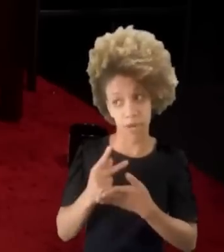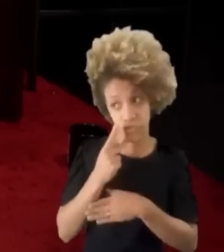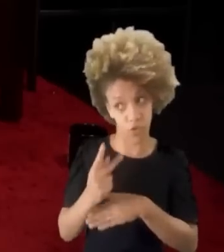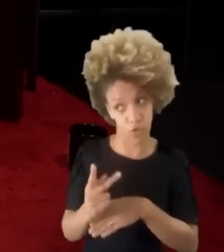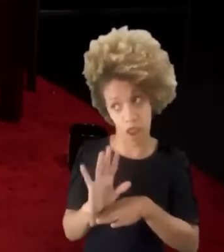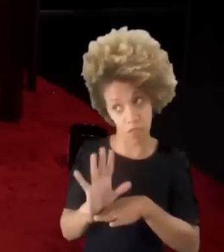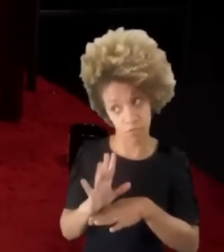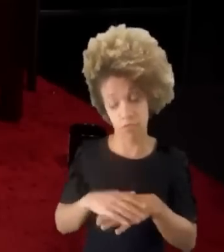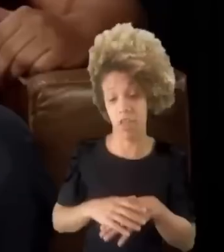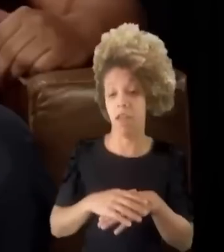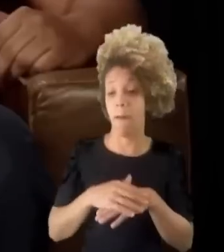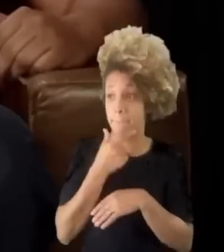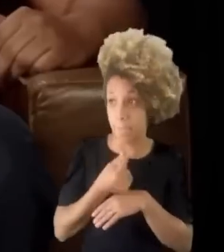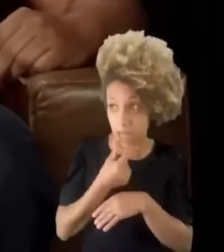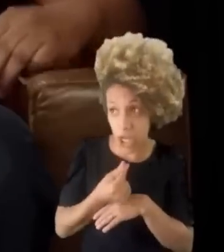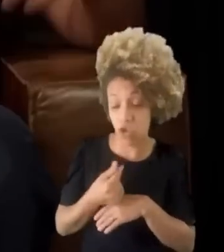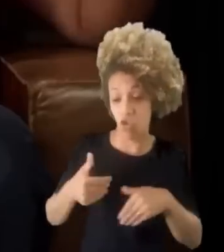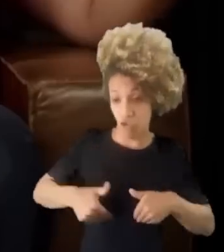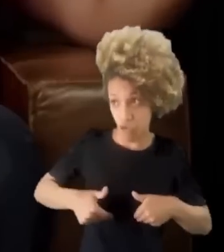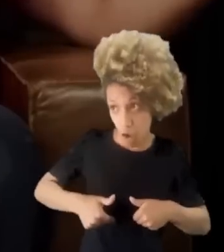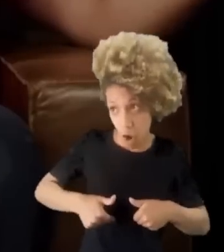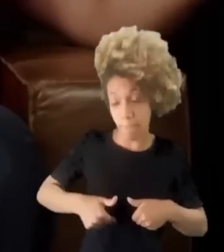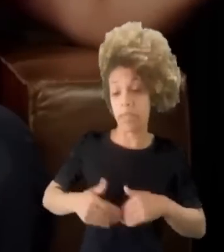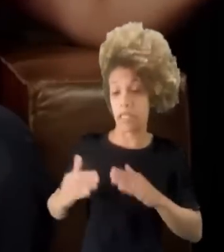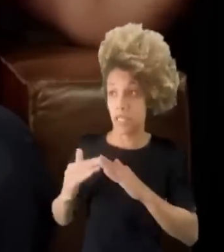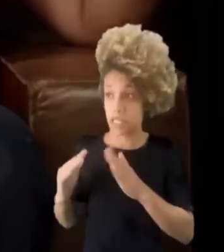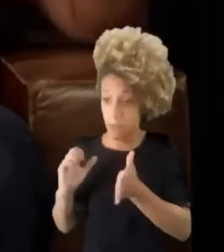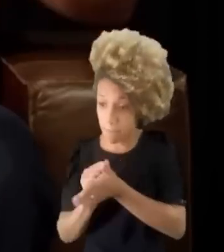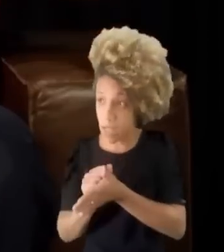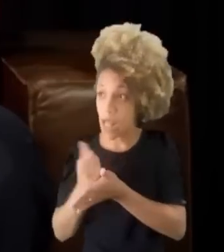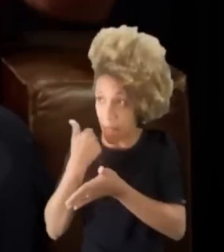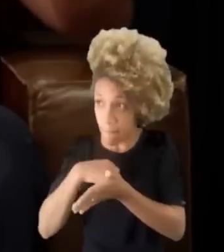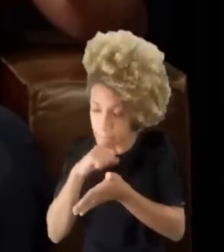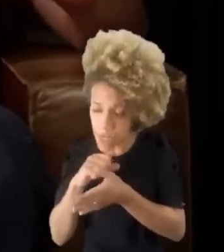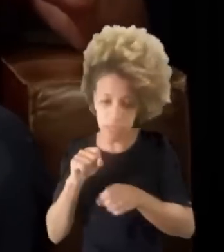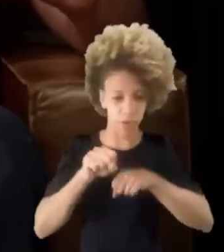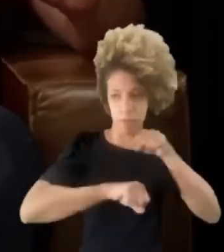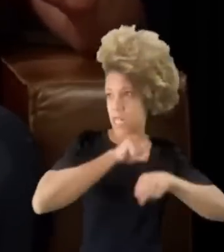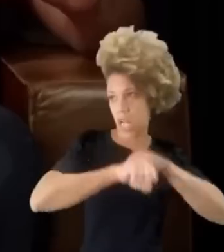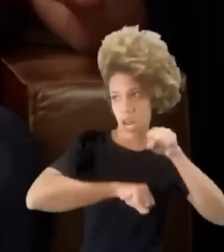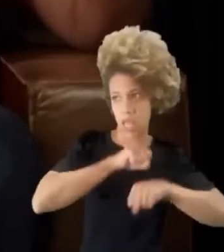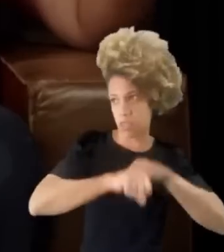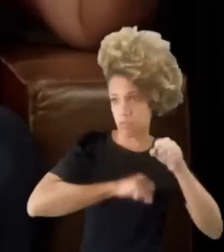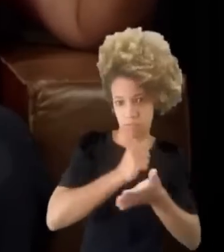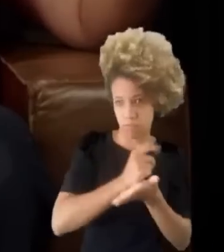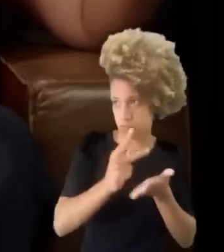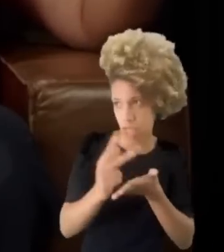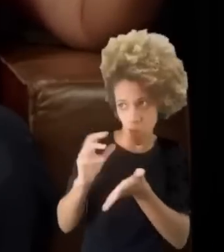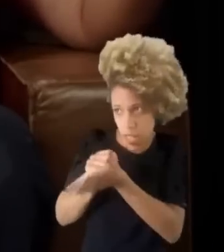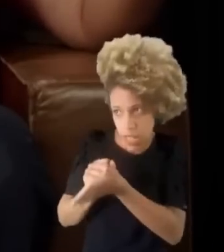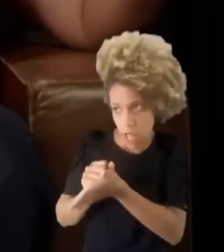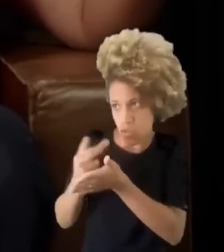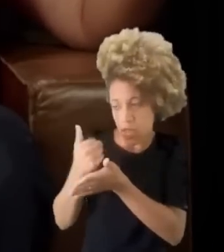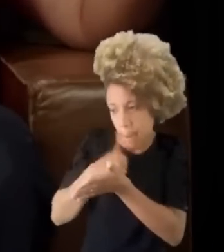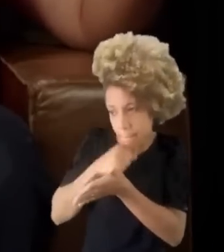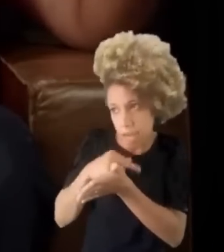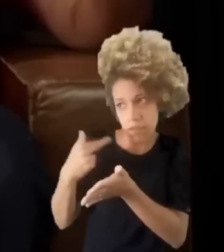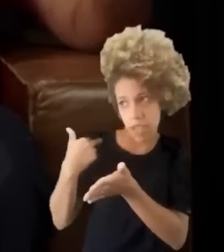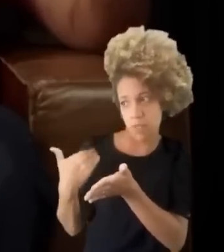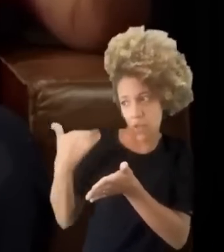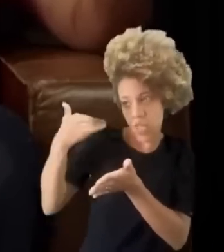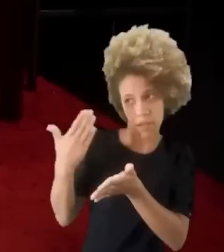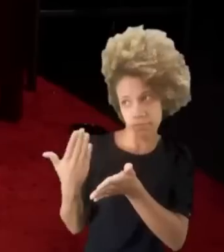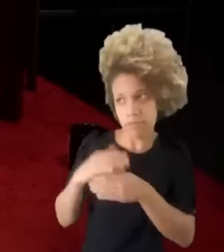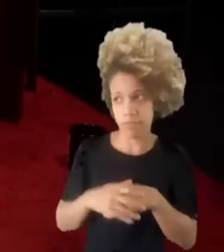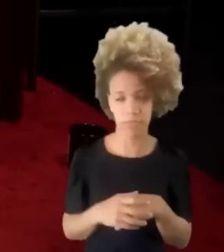muito moleque tá passando fome dentro de casa que faz um cadastro no nome da mãe catou uma bicicleta e vai trabalhar na periferia tem muito isso